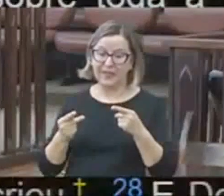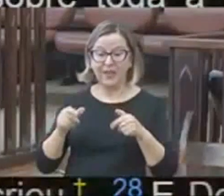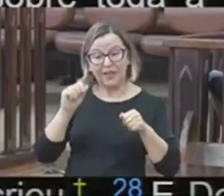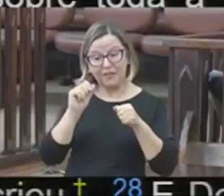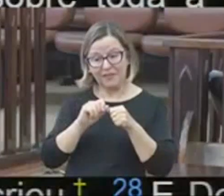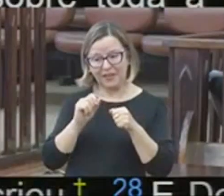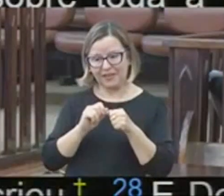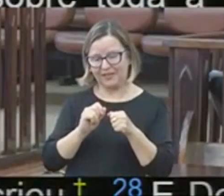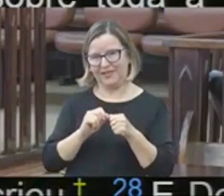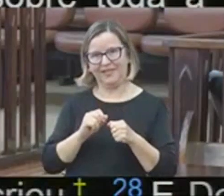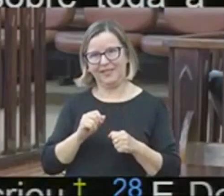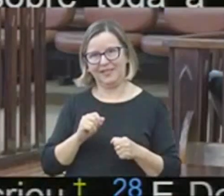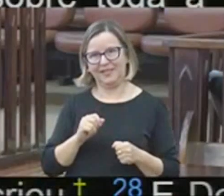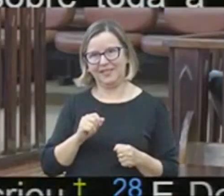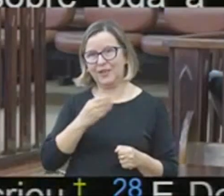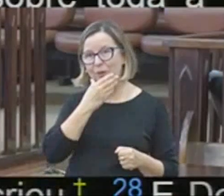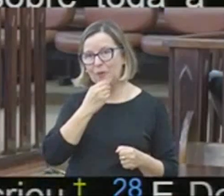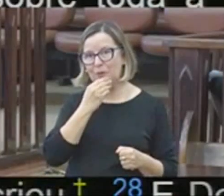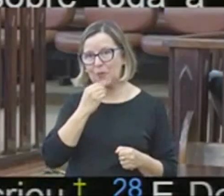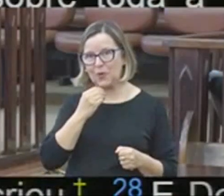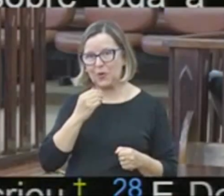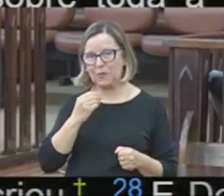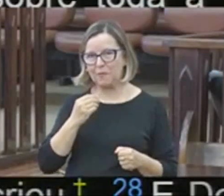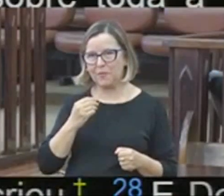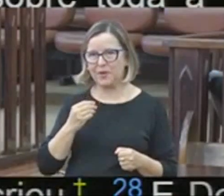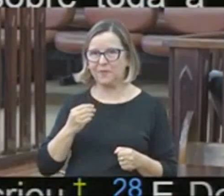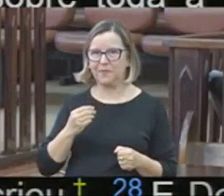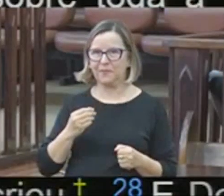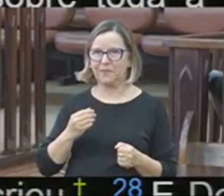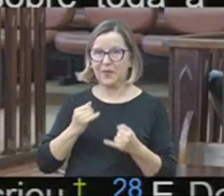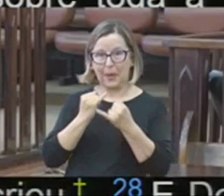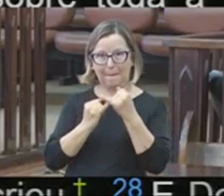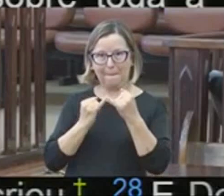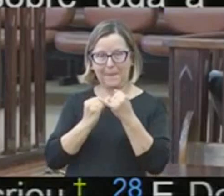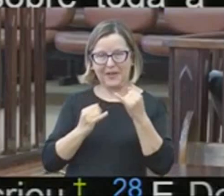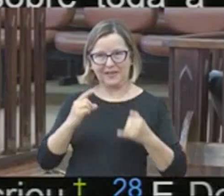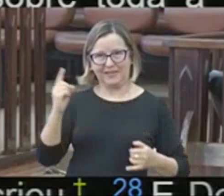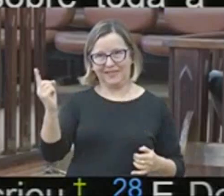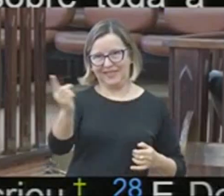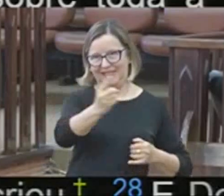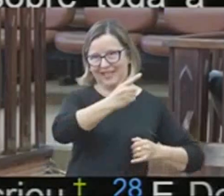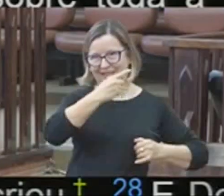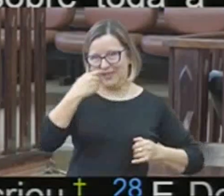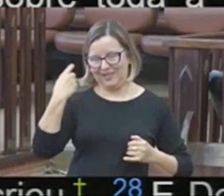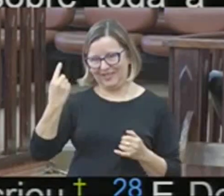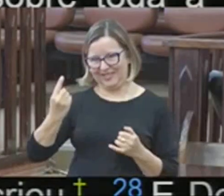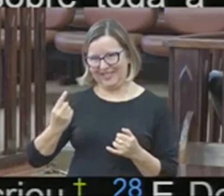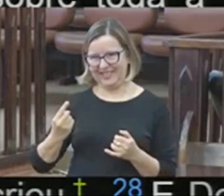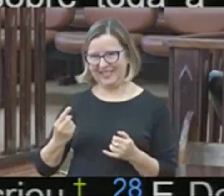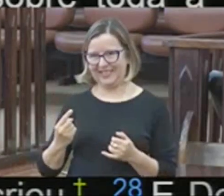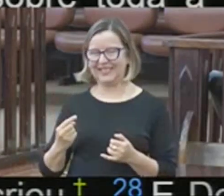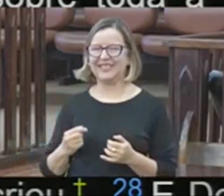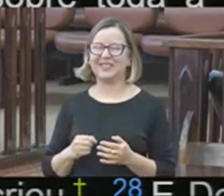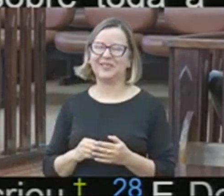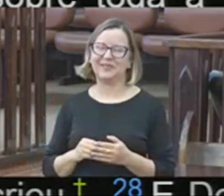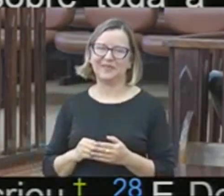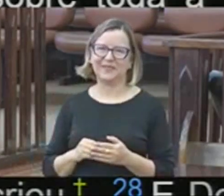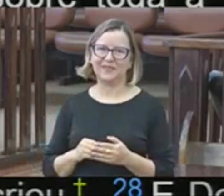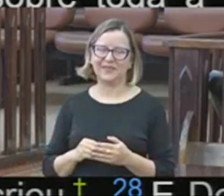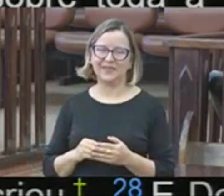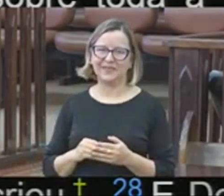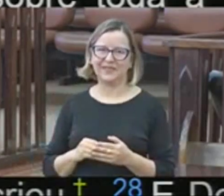o homem à nossa imagem, conforme a nossa semelhança." Gênesis 1, 26, a parte